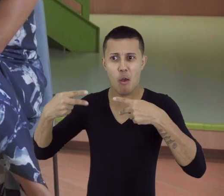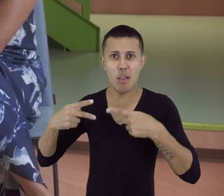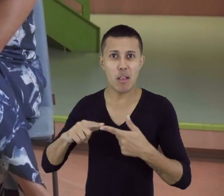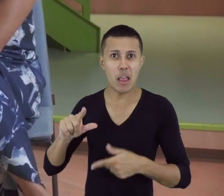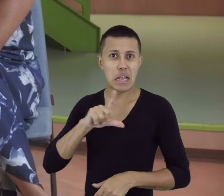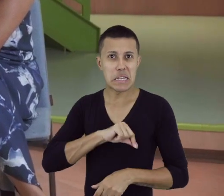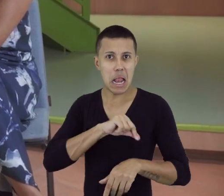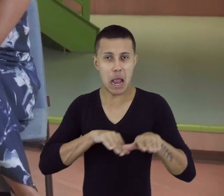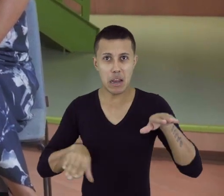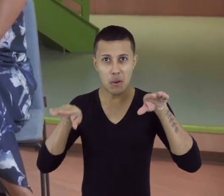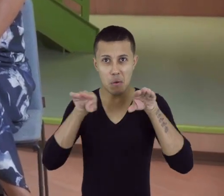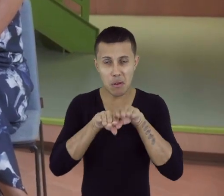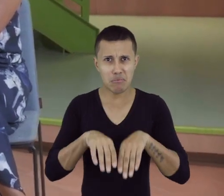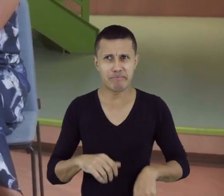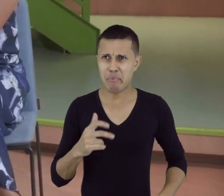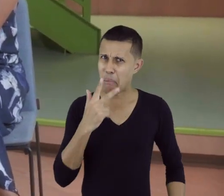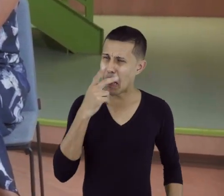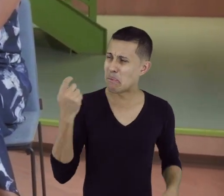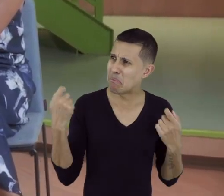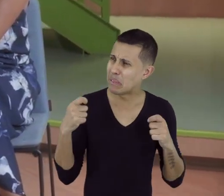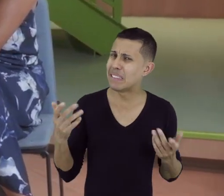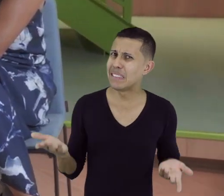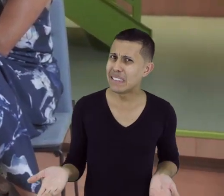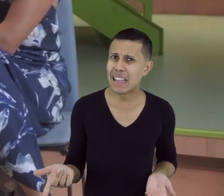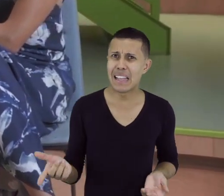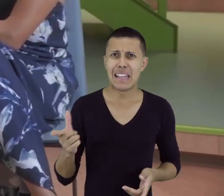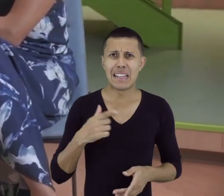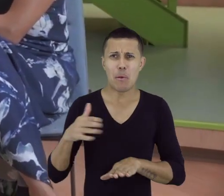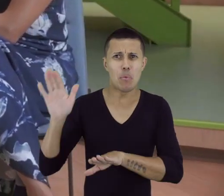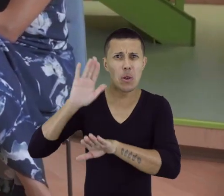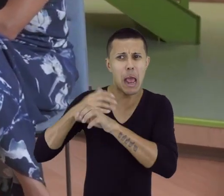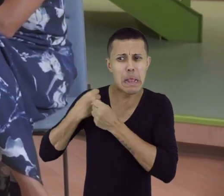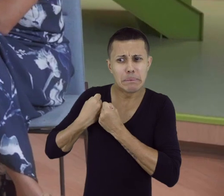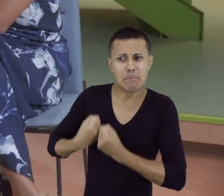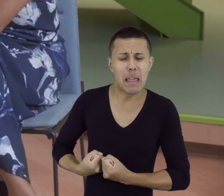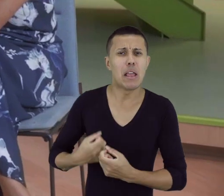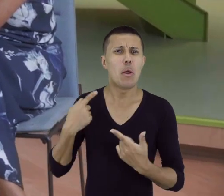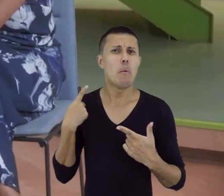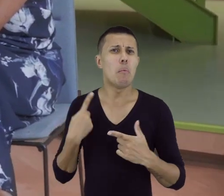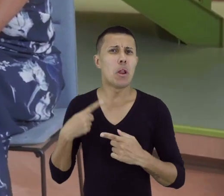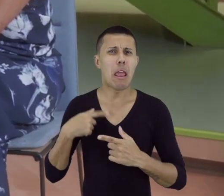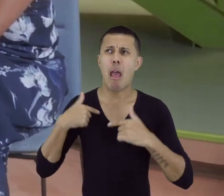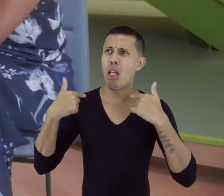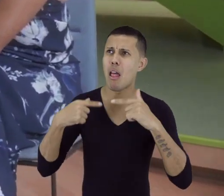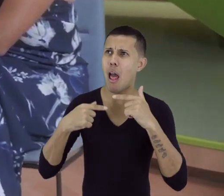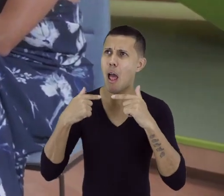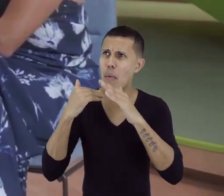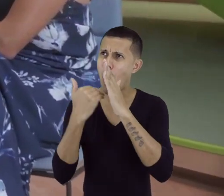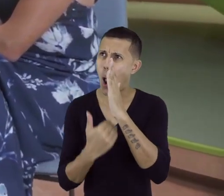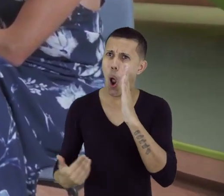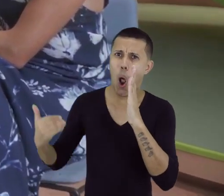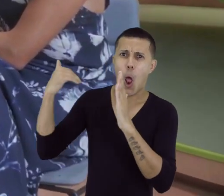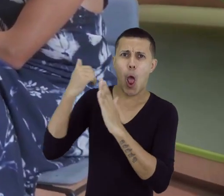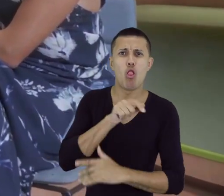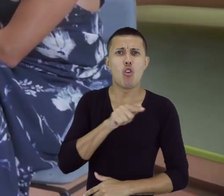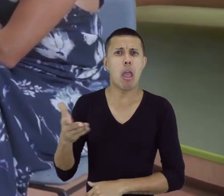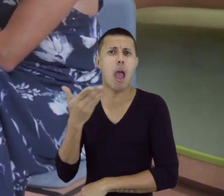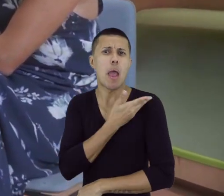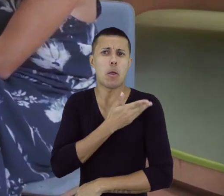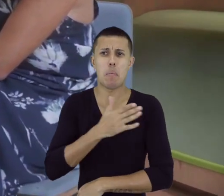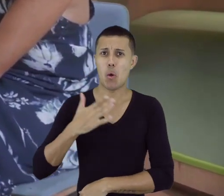o mesmo nível de salário. Será que precisa isso? A gente já tem uma carga tão grande. Por que eu tenho que trabalhar infinitamente mais que